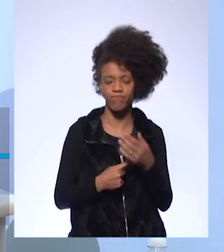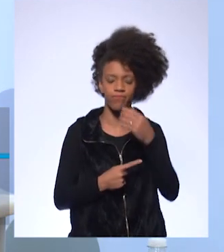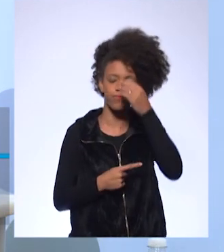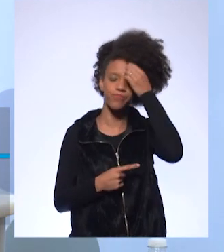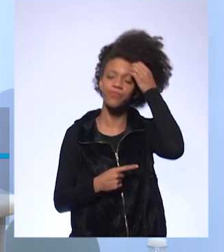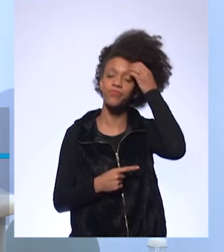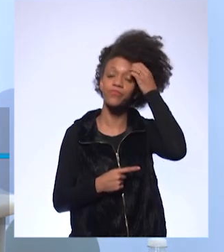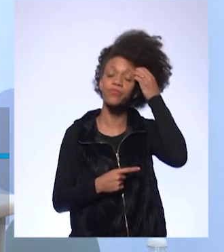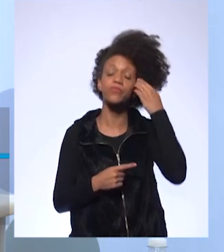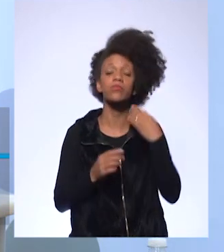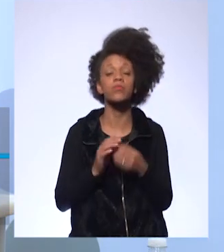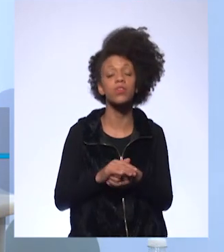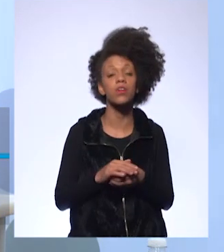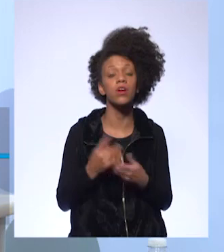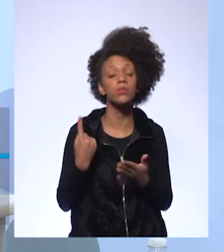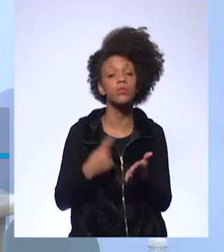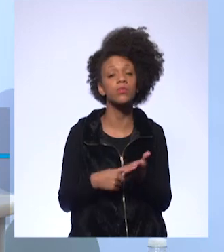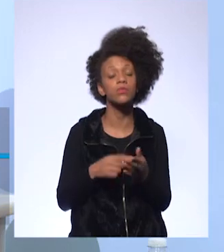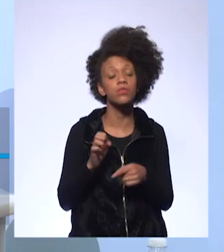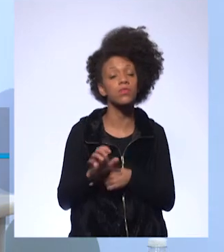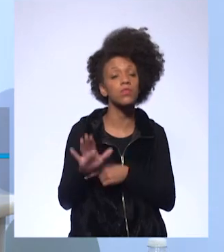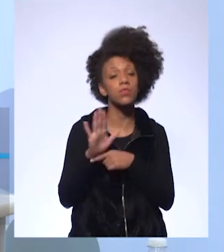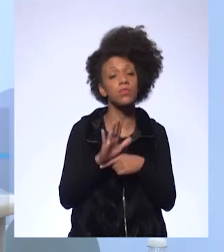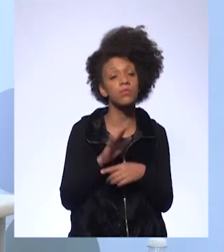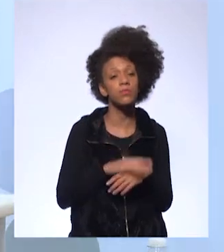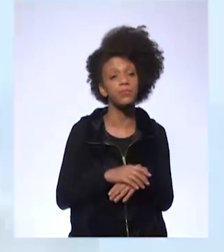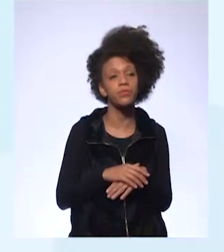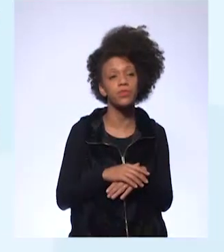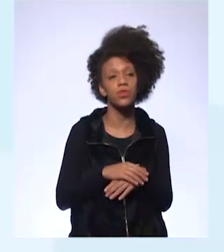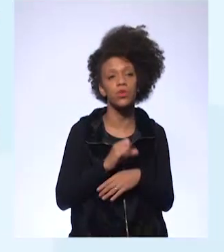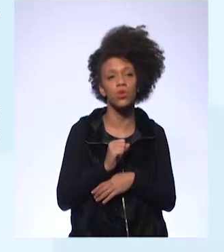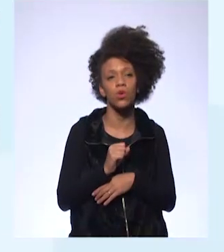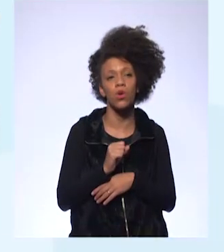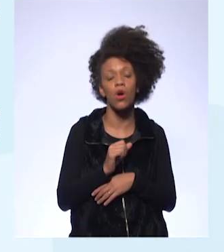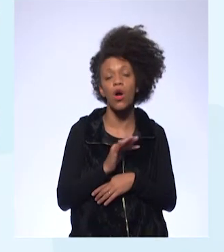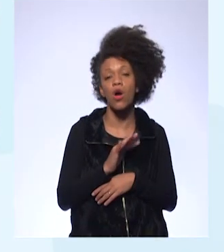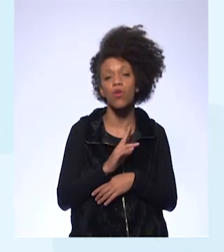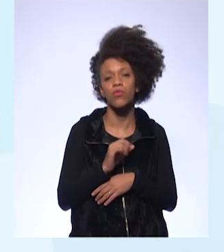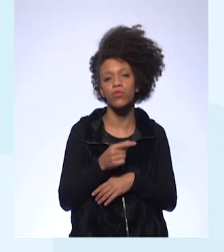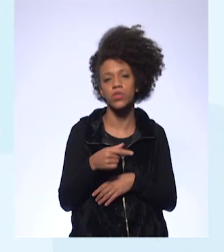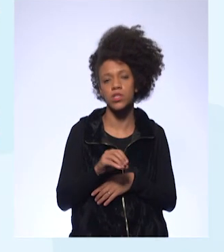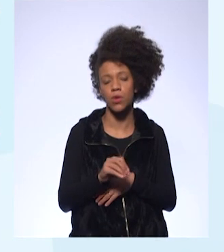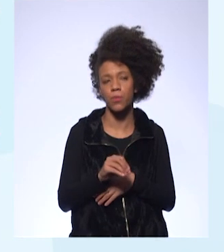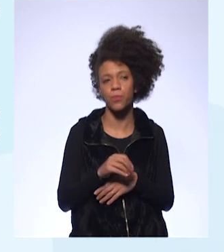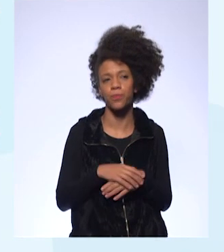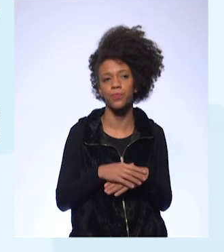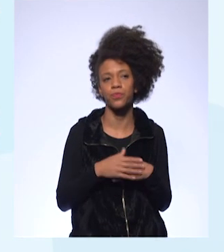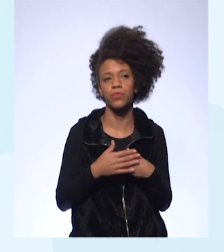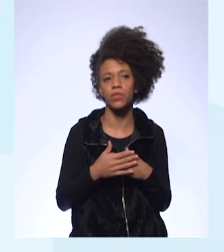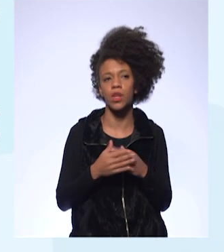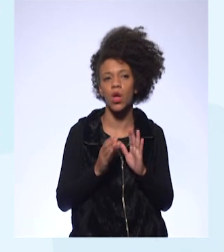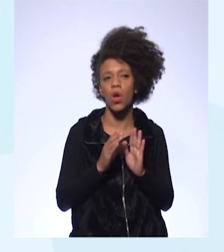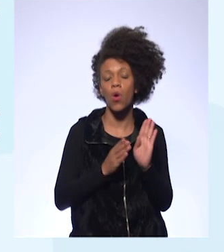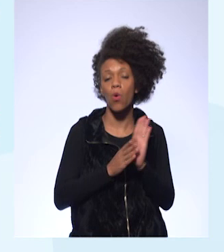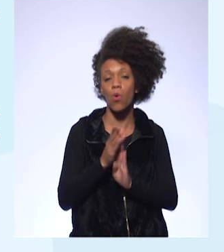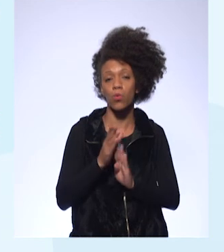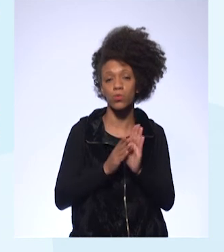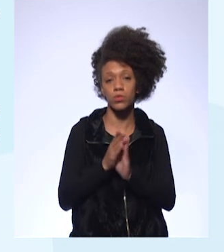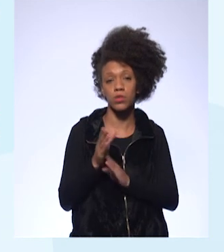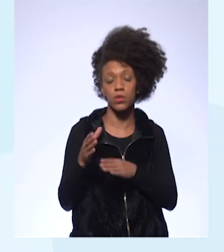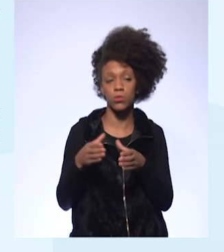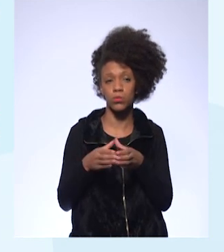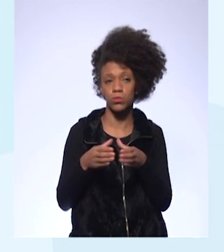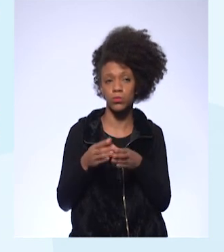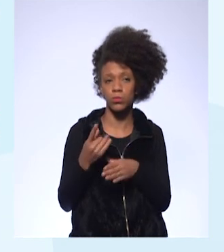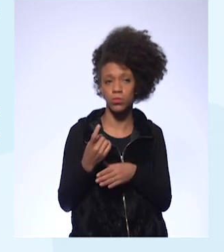questão da União Europeia, é o tratado que é chamado de Tratado de Fusão. Né? O Tratado de Fusão institui um conselho e uma comissão